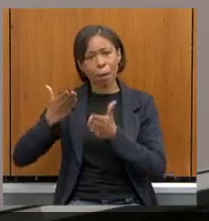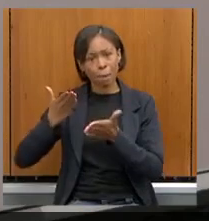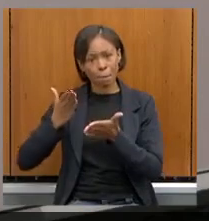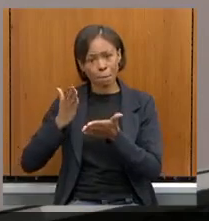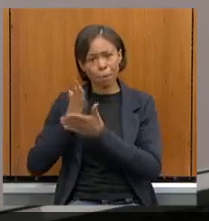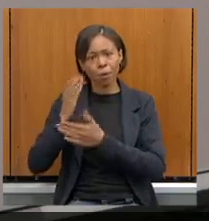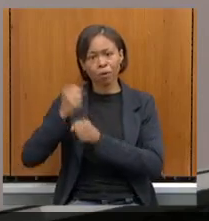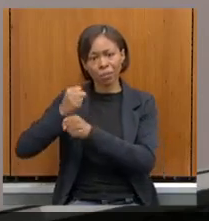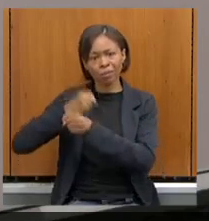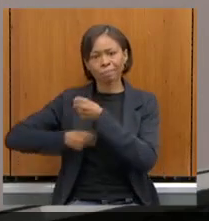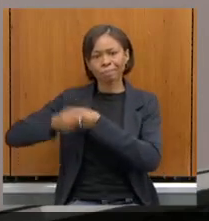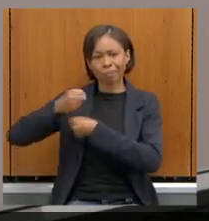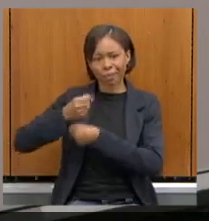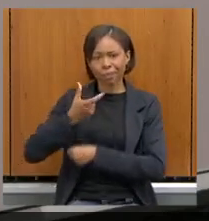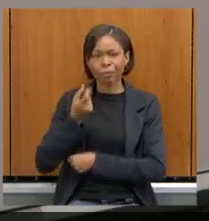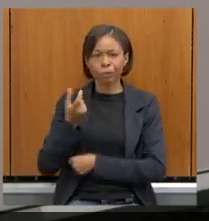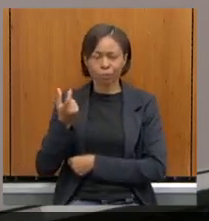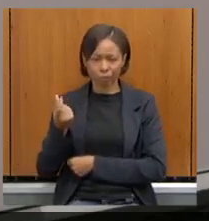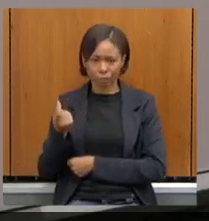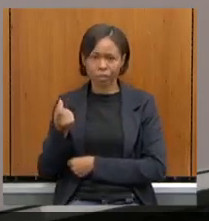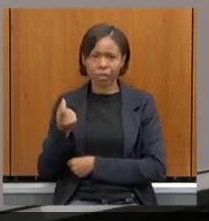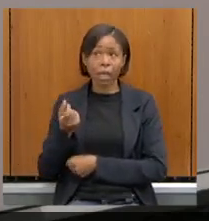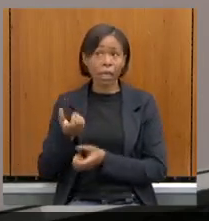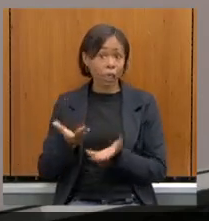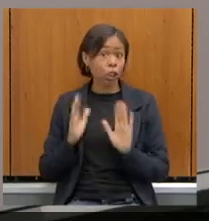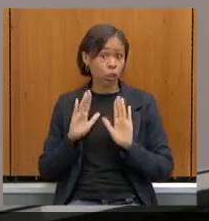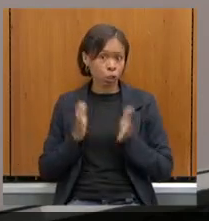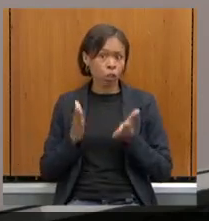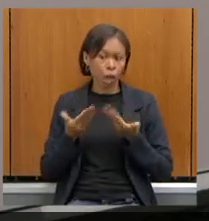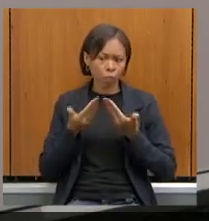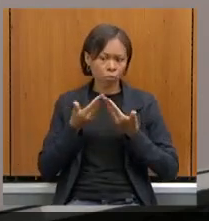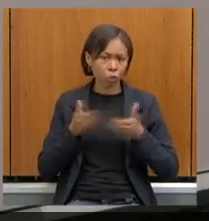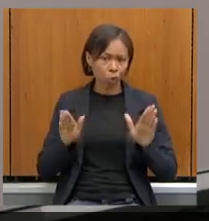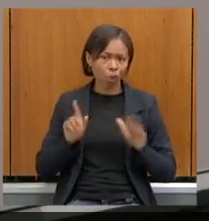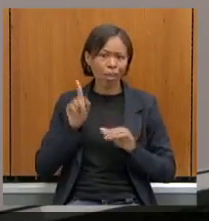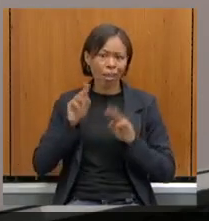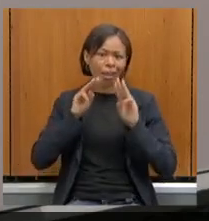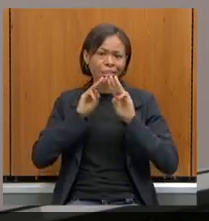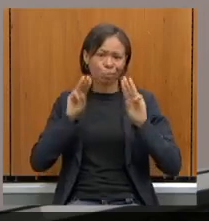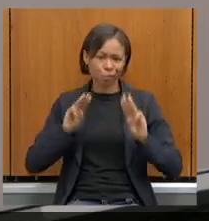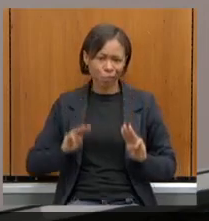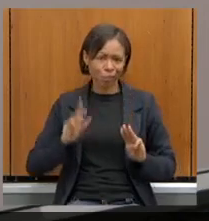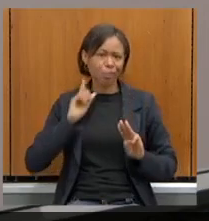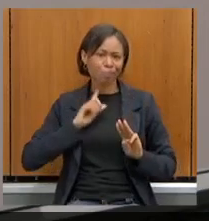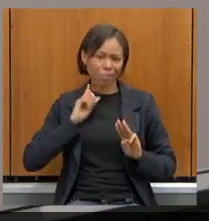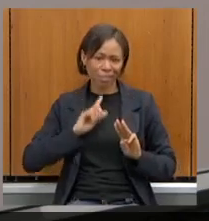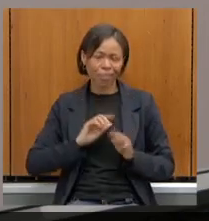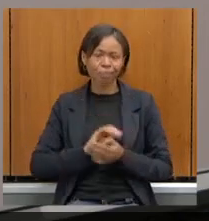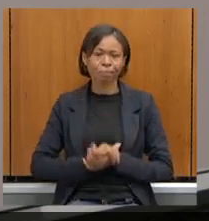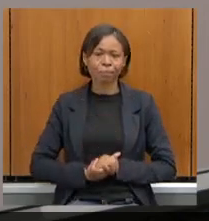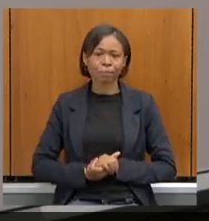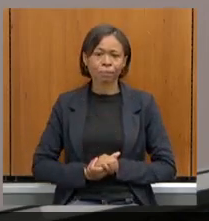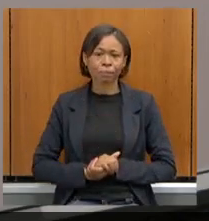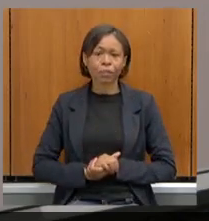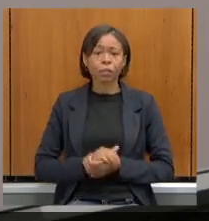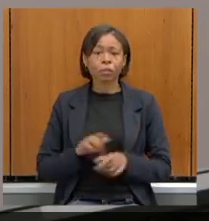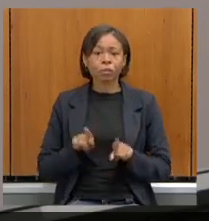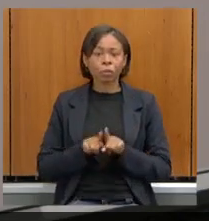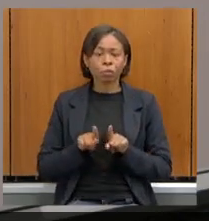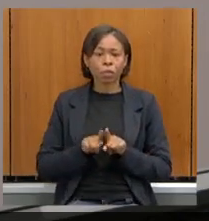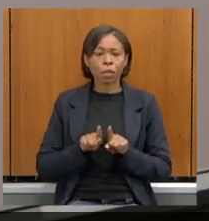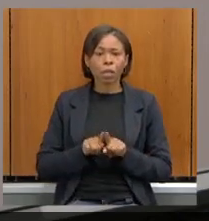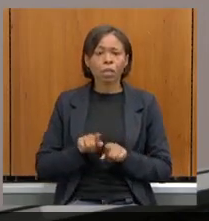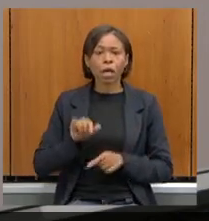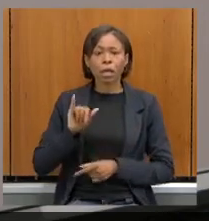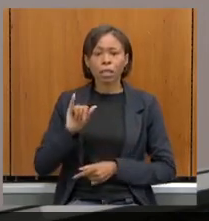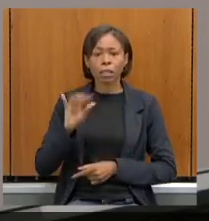nós lançamos ele no Museu Mineiro, não sei se vocês se recordam. Novos voos Itapemirim, eu estou saindo agora,